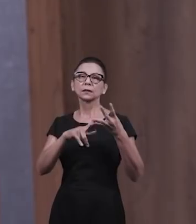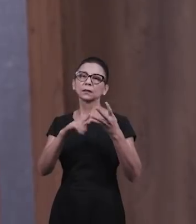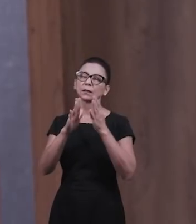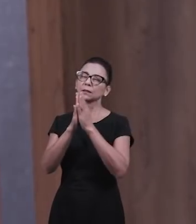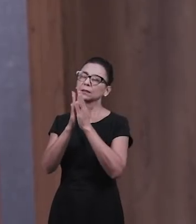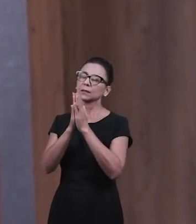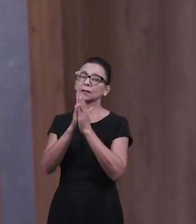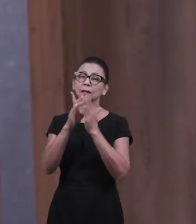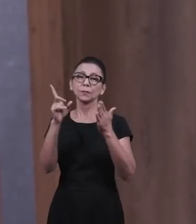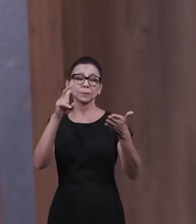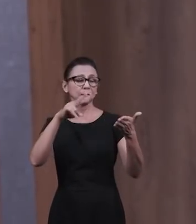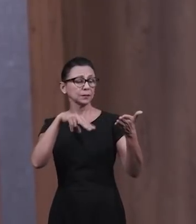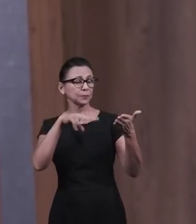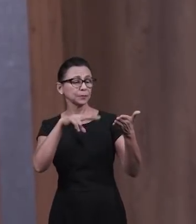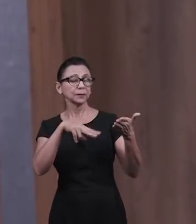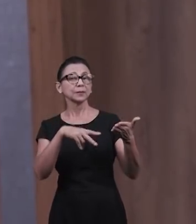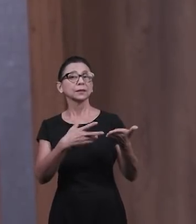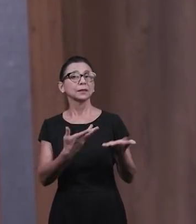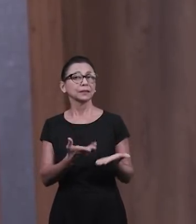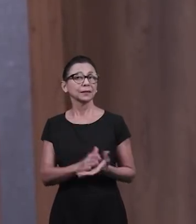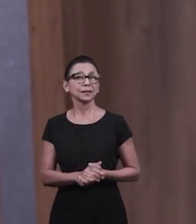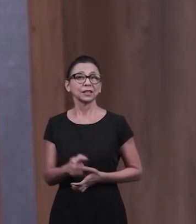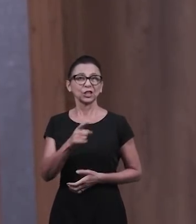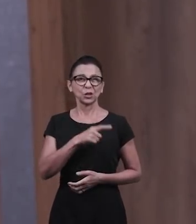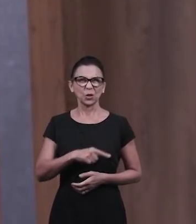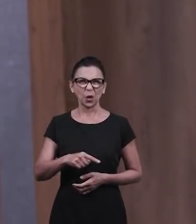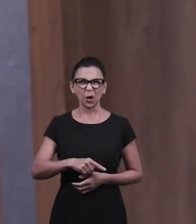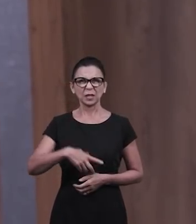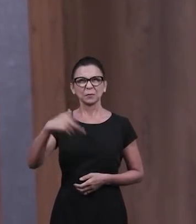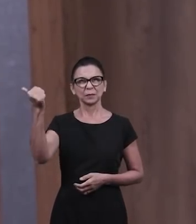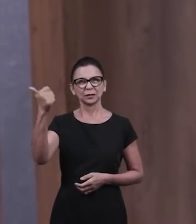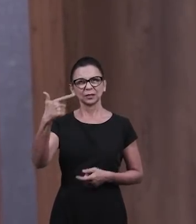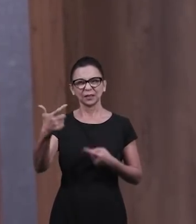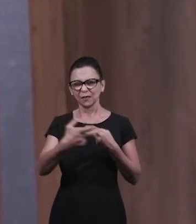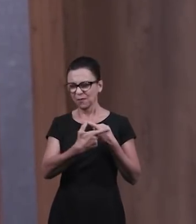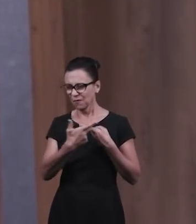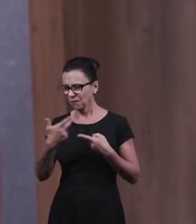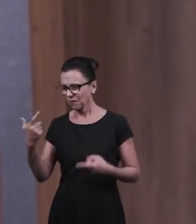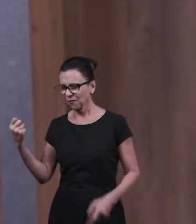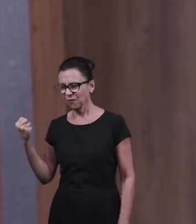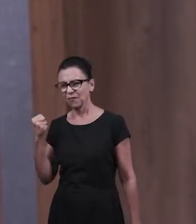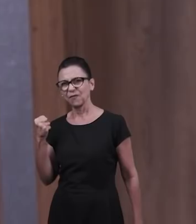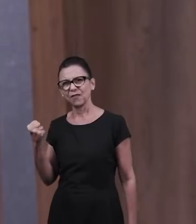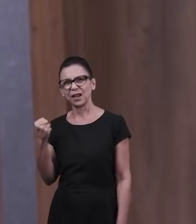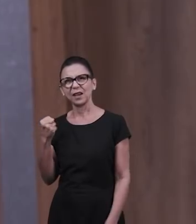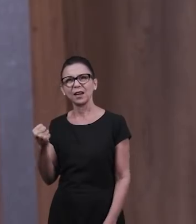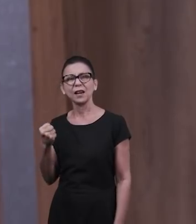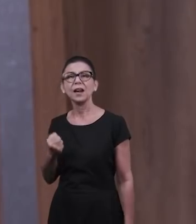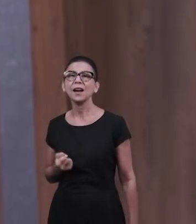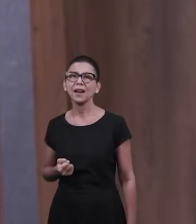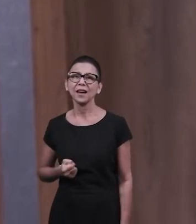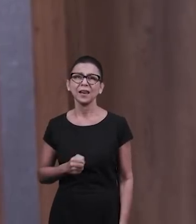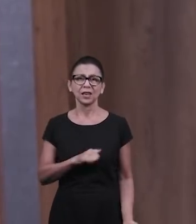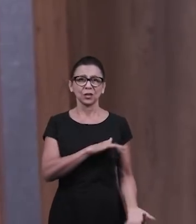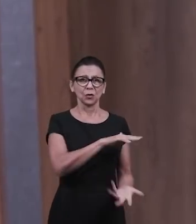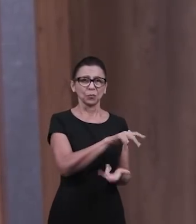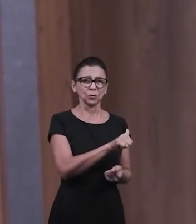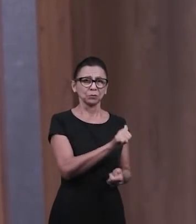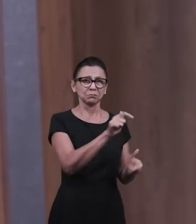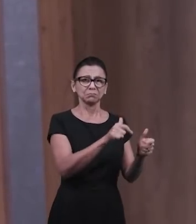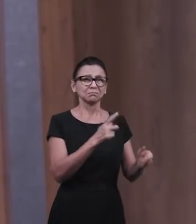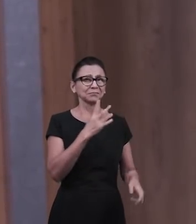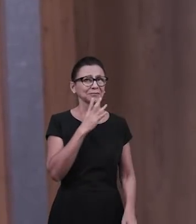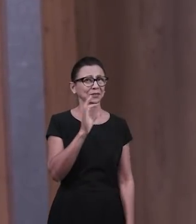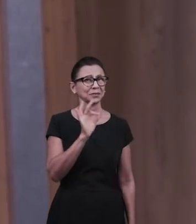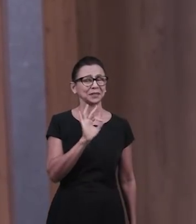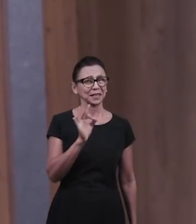leitura, a palavra. E isso faz de nós mais do que vencedores, porque nós usamos armas que o mundo não conhece. E por